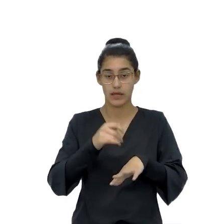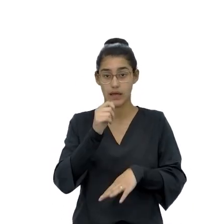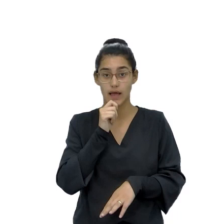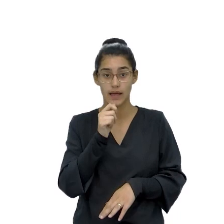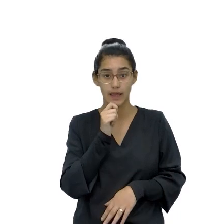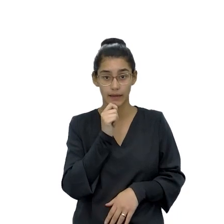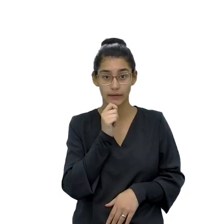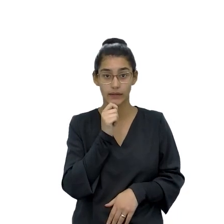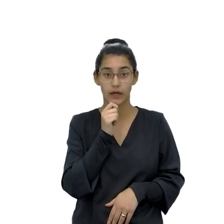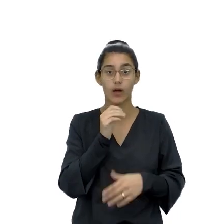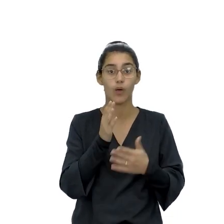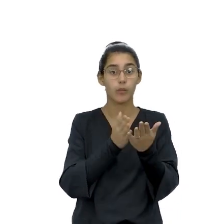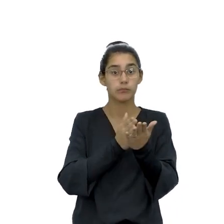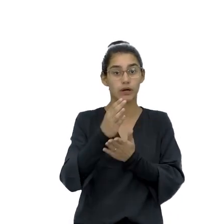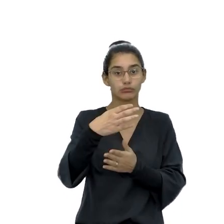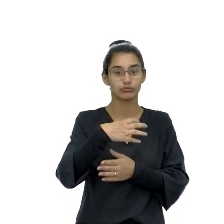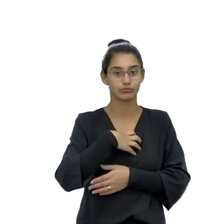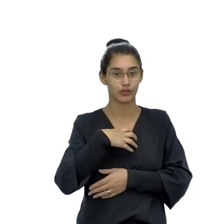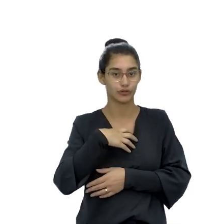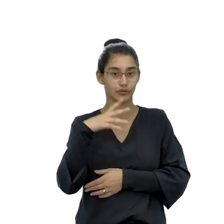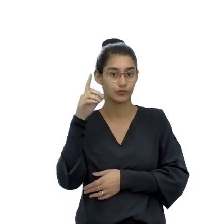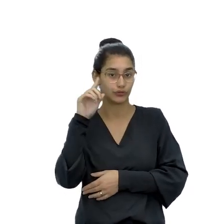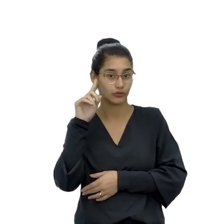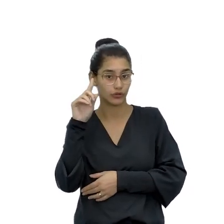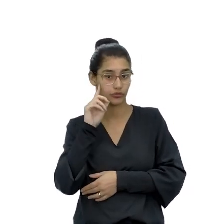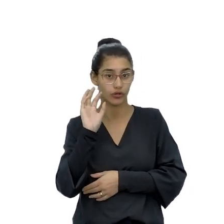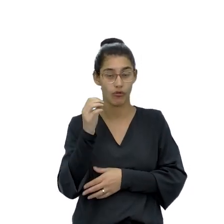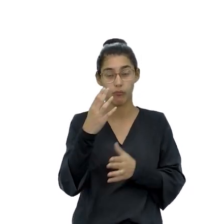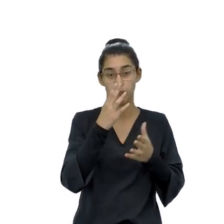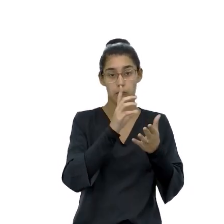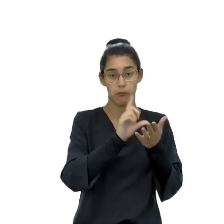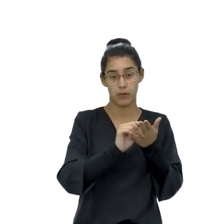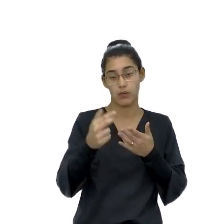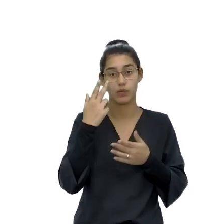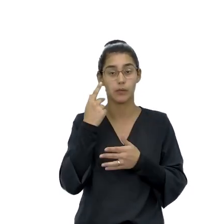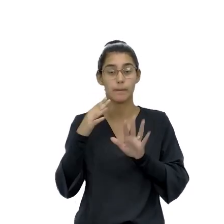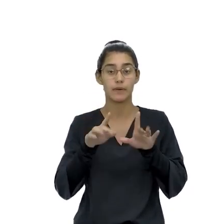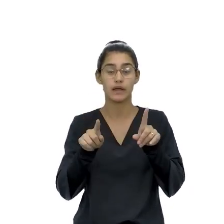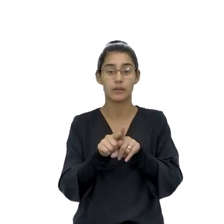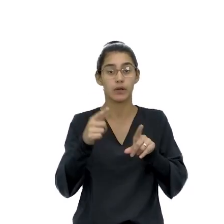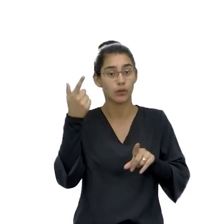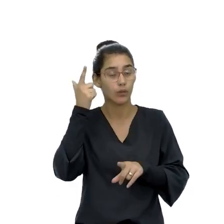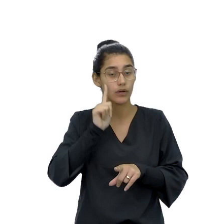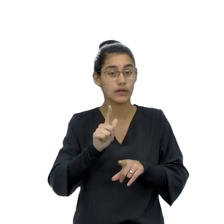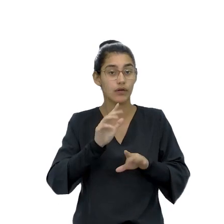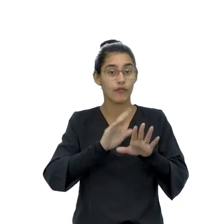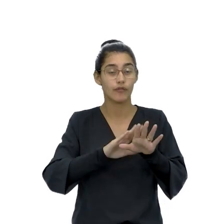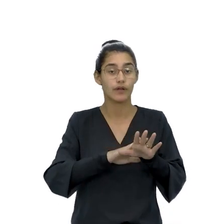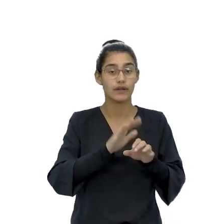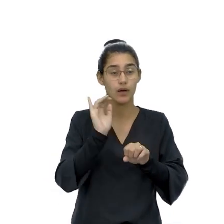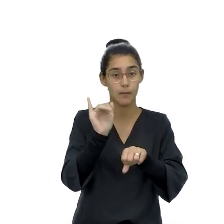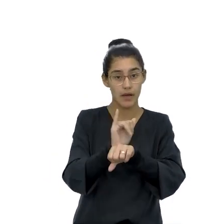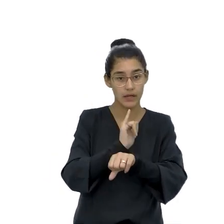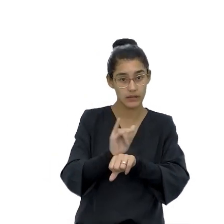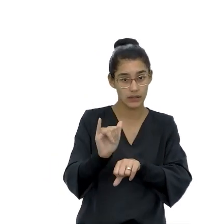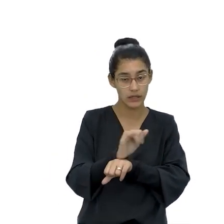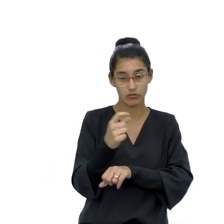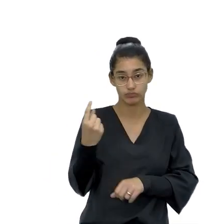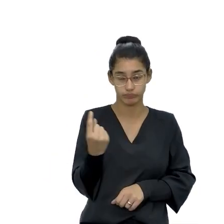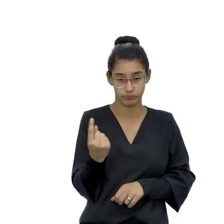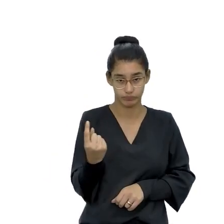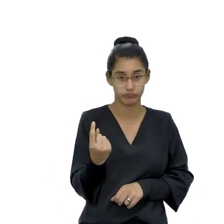resolução, nem pelo método convencional ou algoritmo tradicional, mas também não conseguiu elaborar uma estratégia